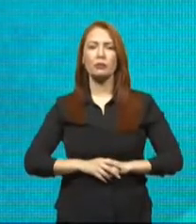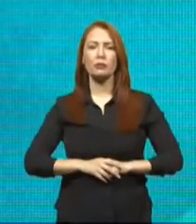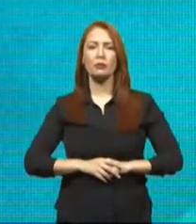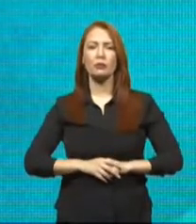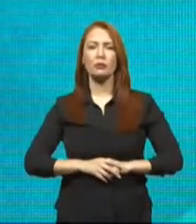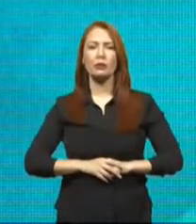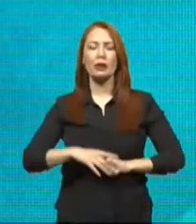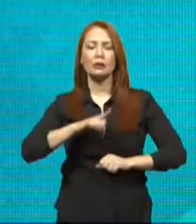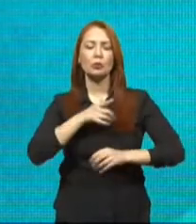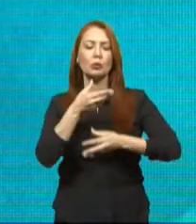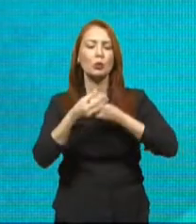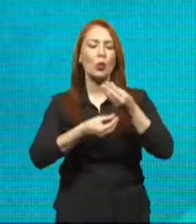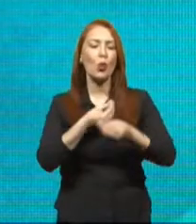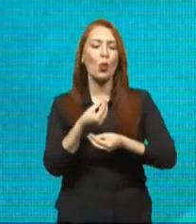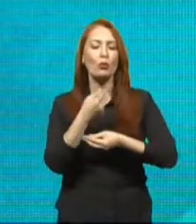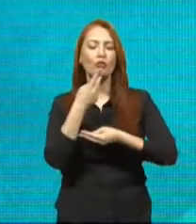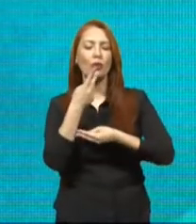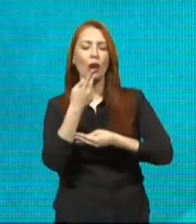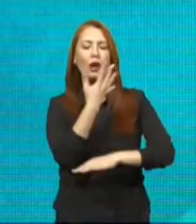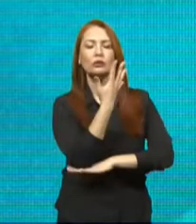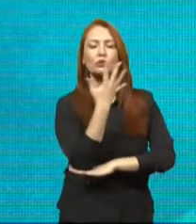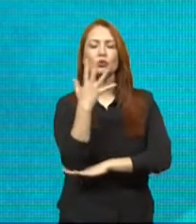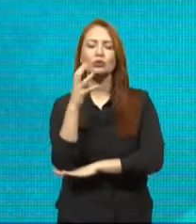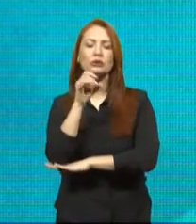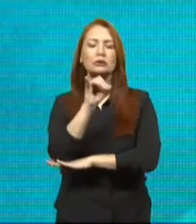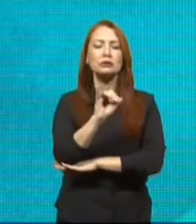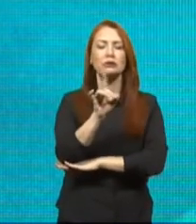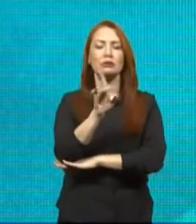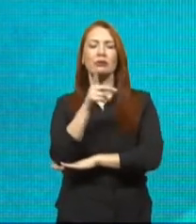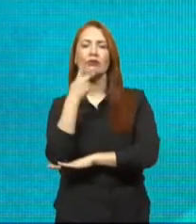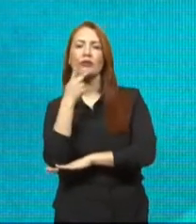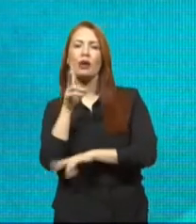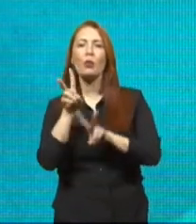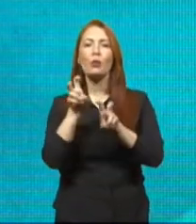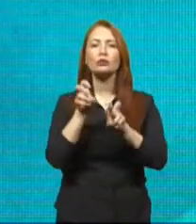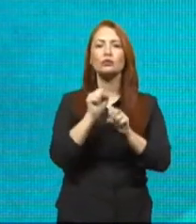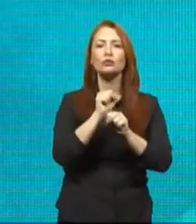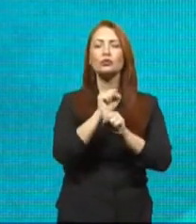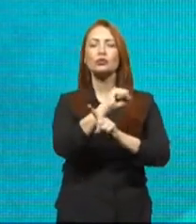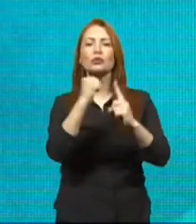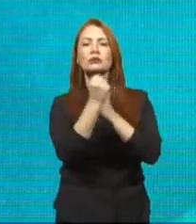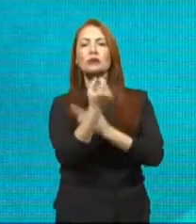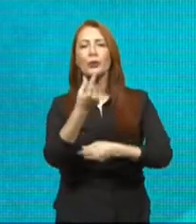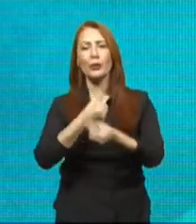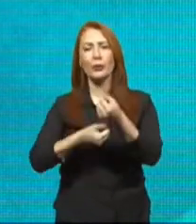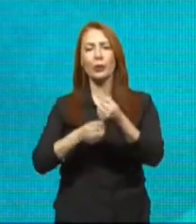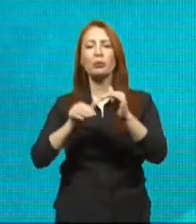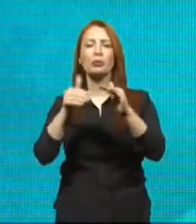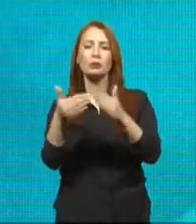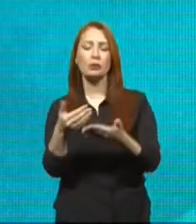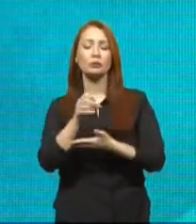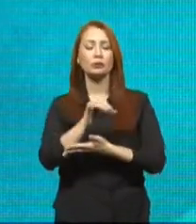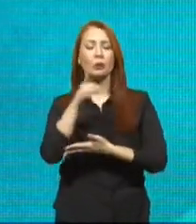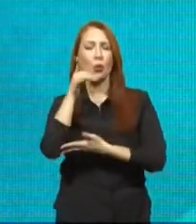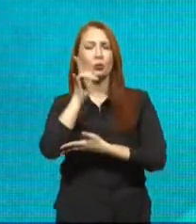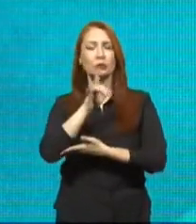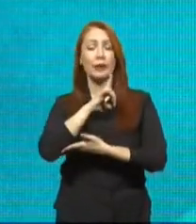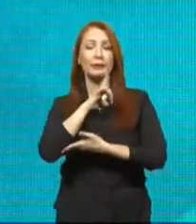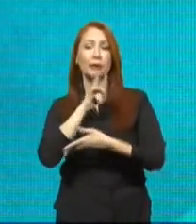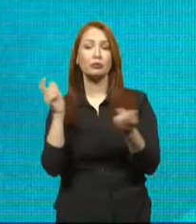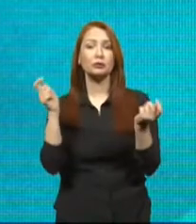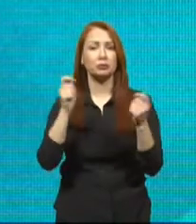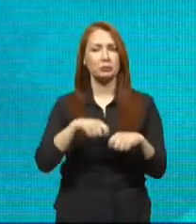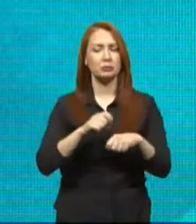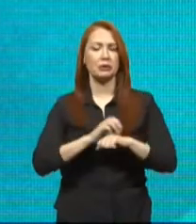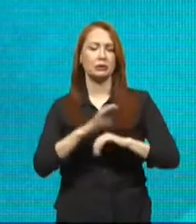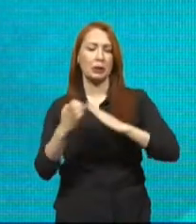meio ambiente sem falar do social e sem falar do econômico, né? Então, quando a gente consegue possibilitar que a